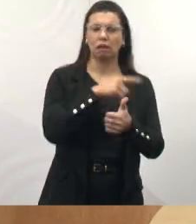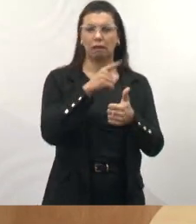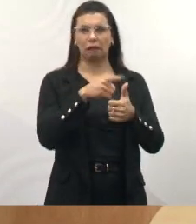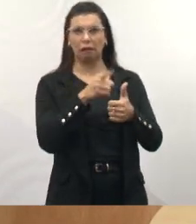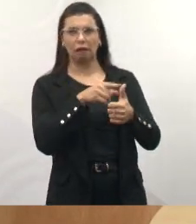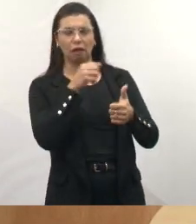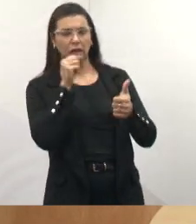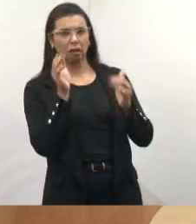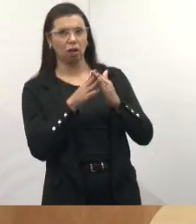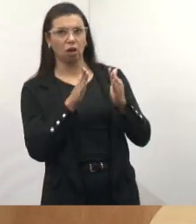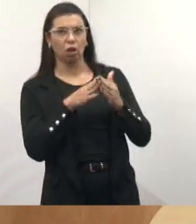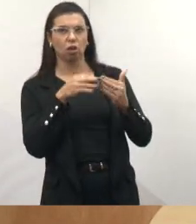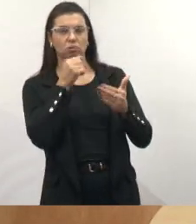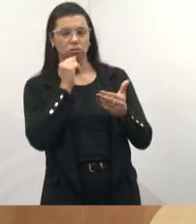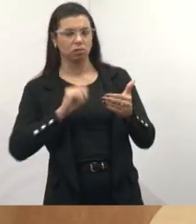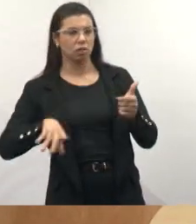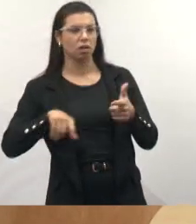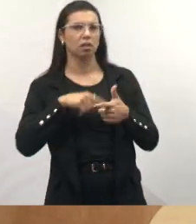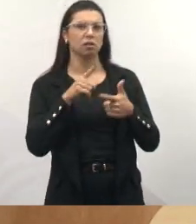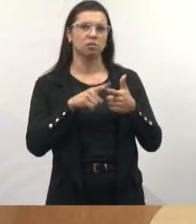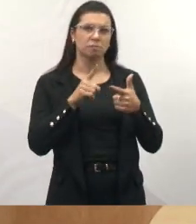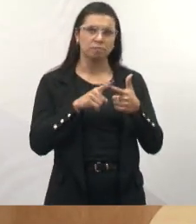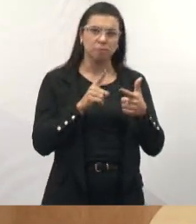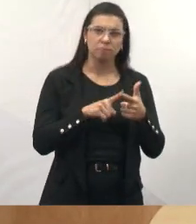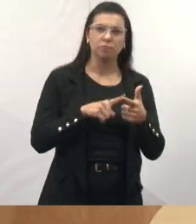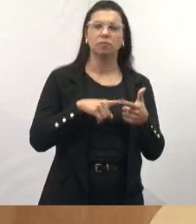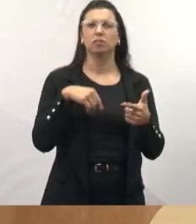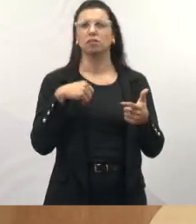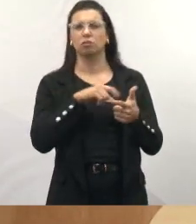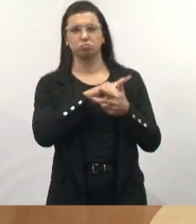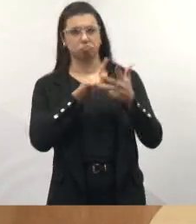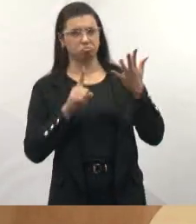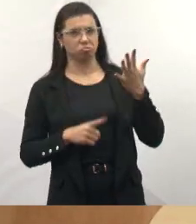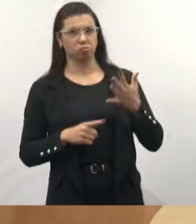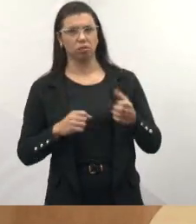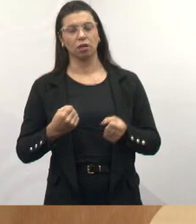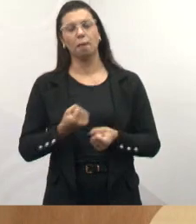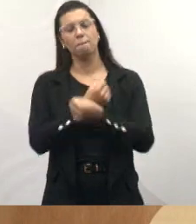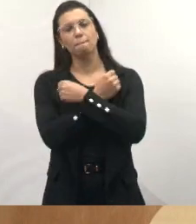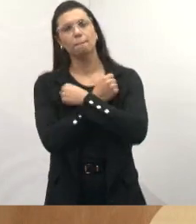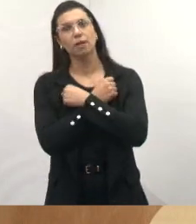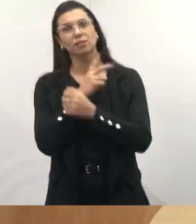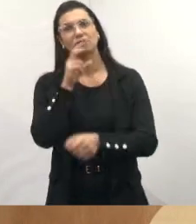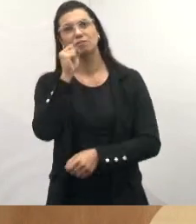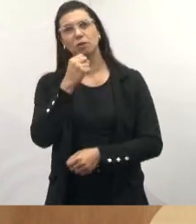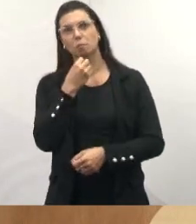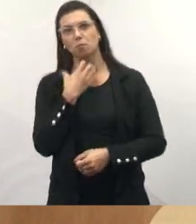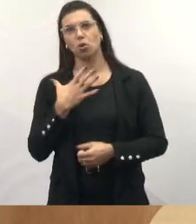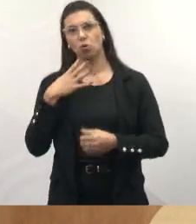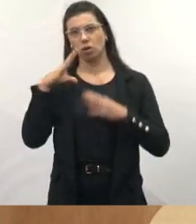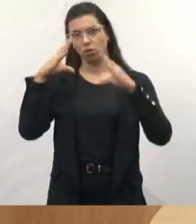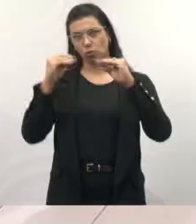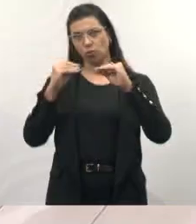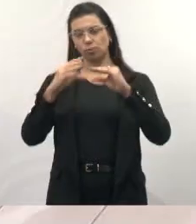possa sempre olhar, sempre com esse olhar do lado positivo das coisas. Um forte abraço a todos e boa noite.